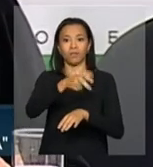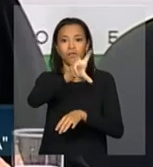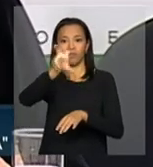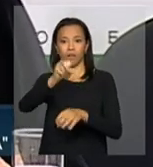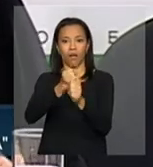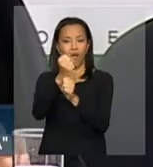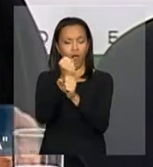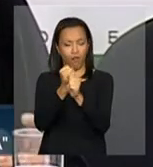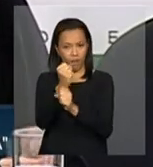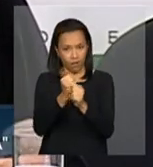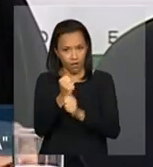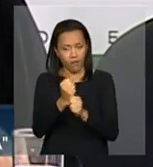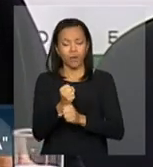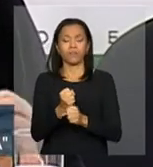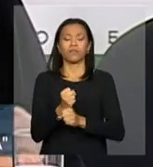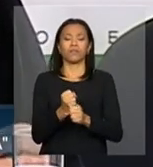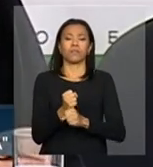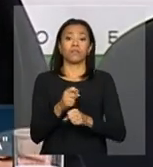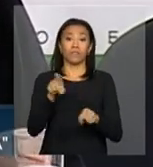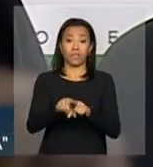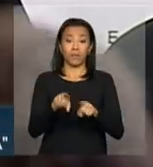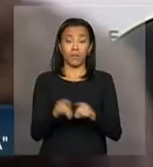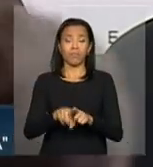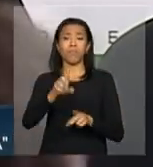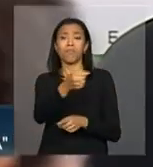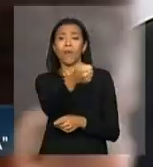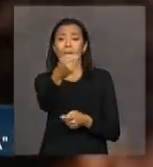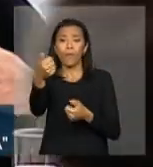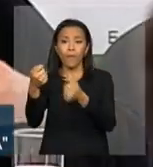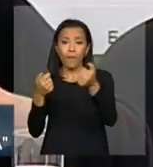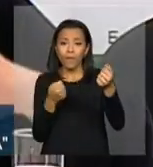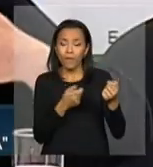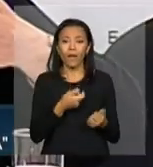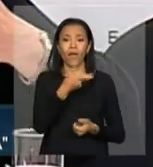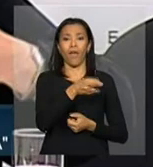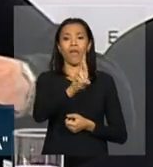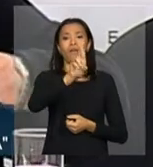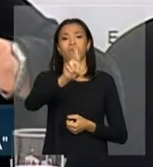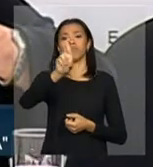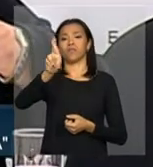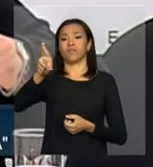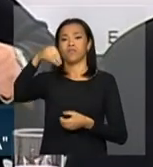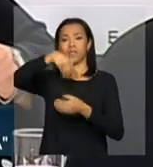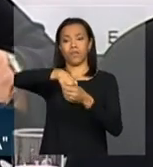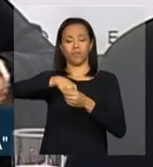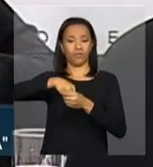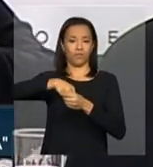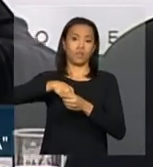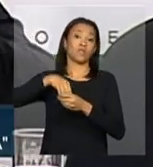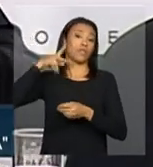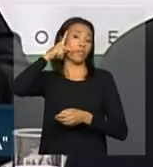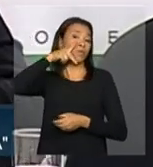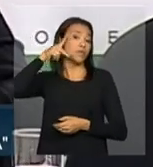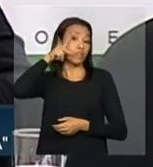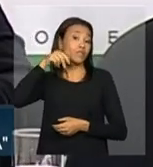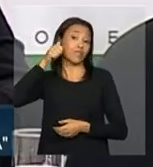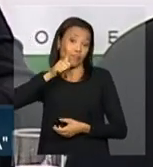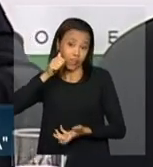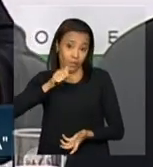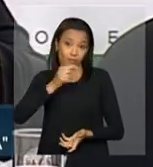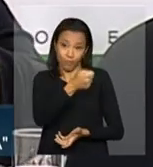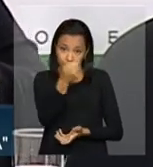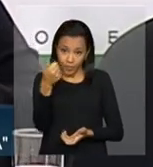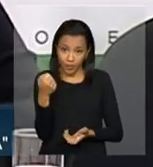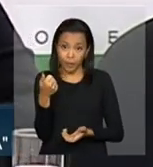efetivamente, a baixa representação política das mulheres está completamente na contramão do